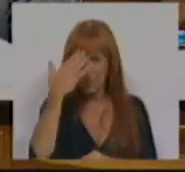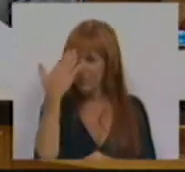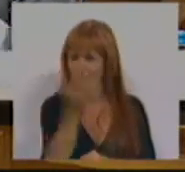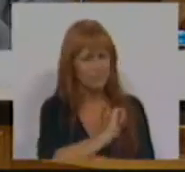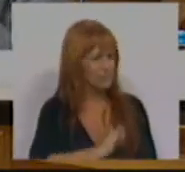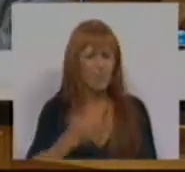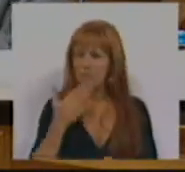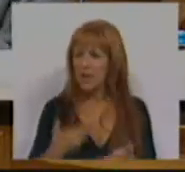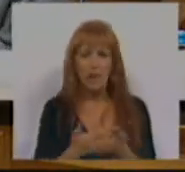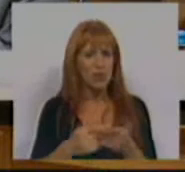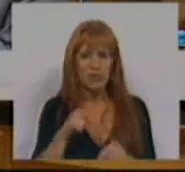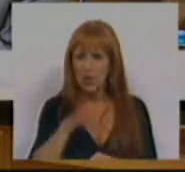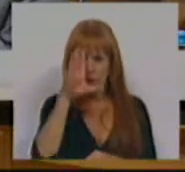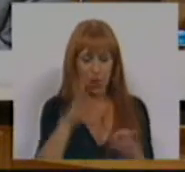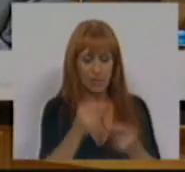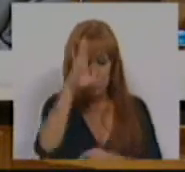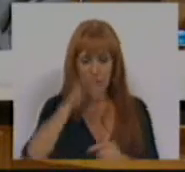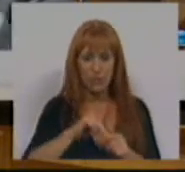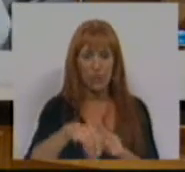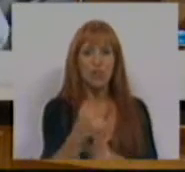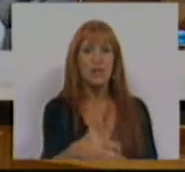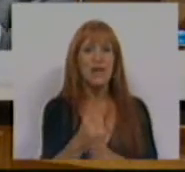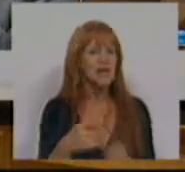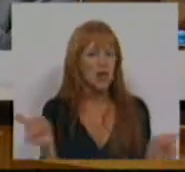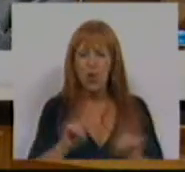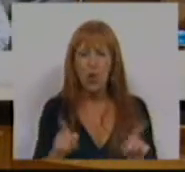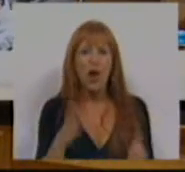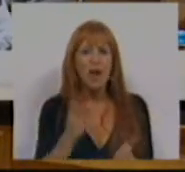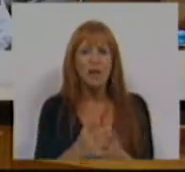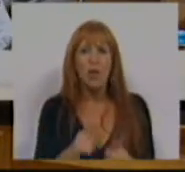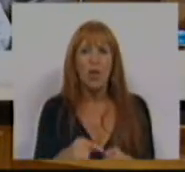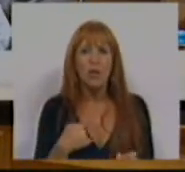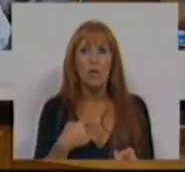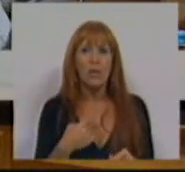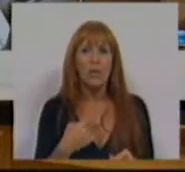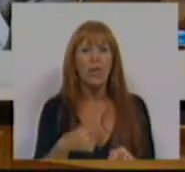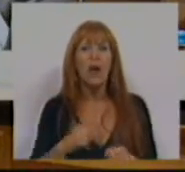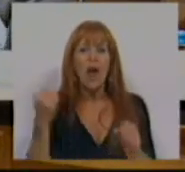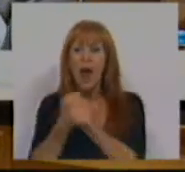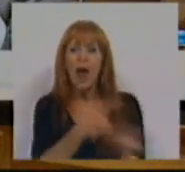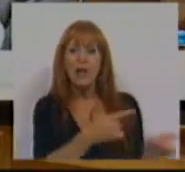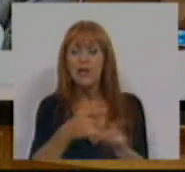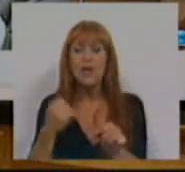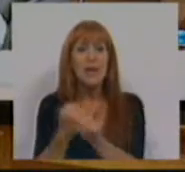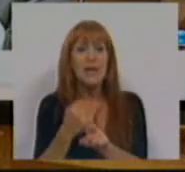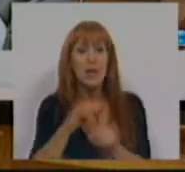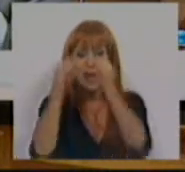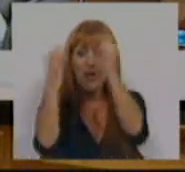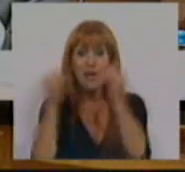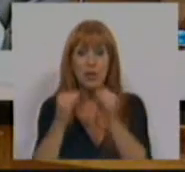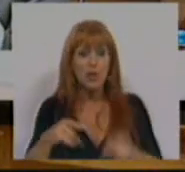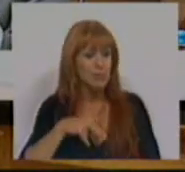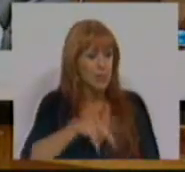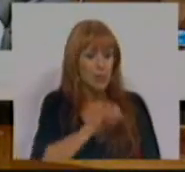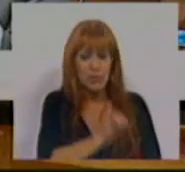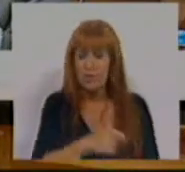previsões macroeconómicas deste Orçamento para 2015. Não é só a oposição que o diz. Estas entidades são entidades internacionais e